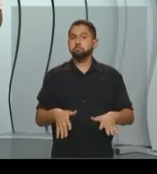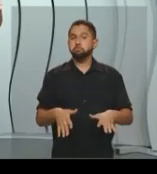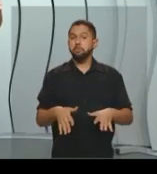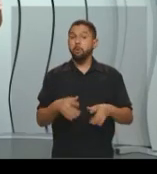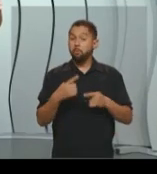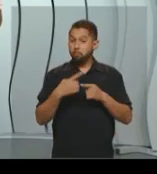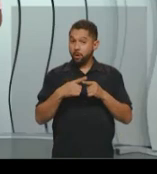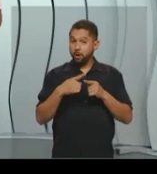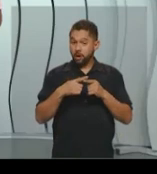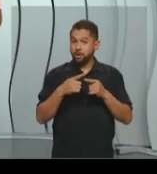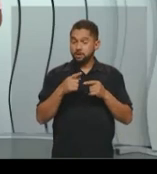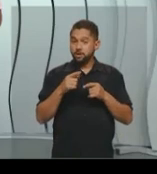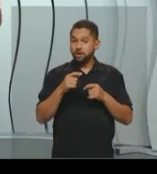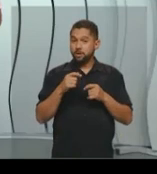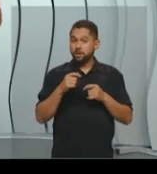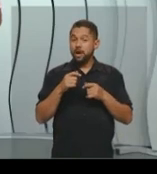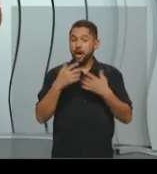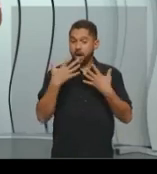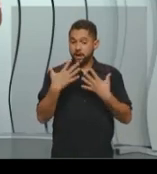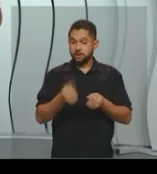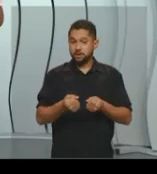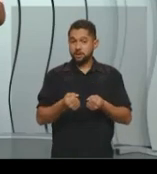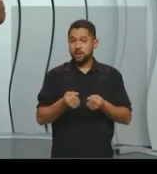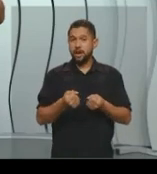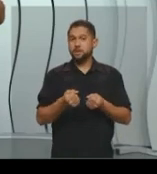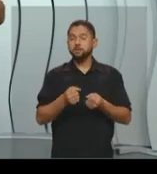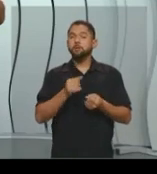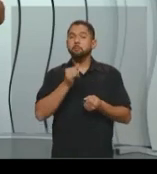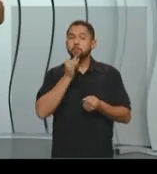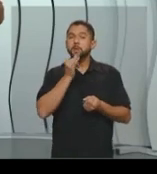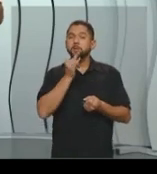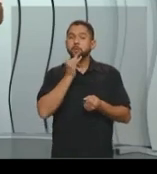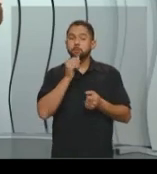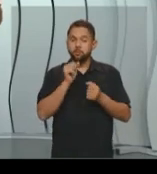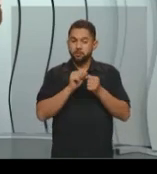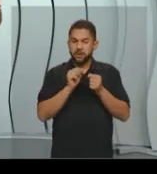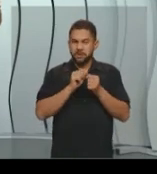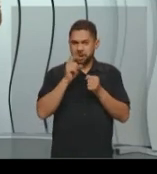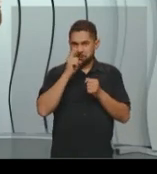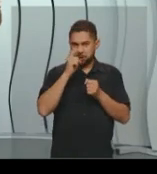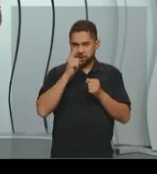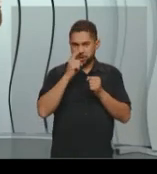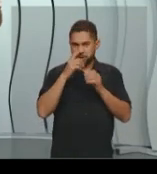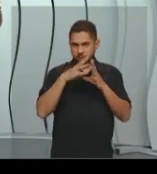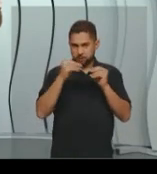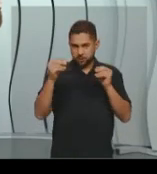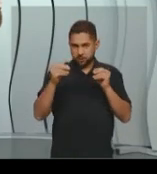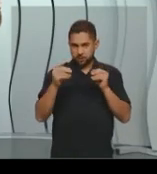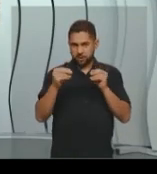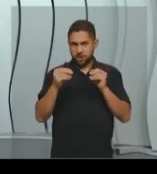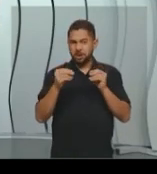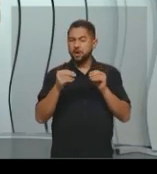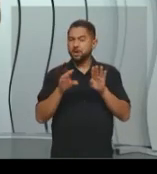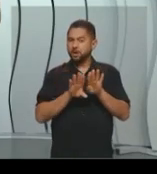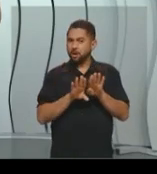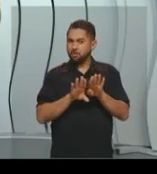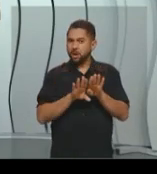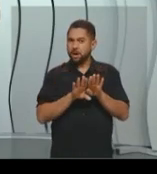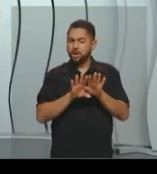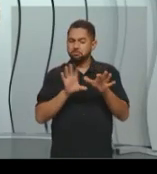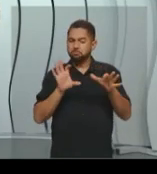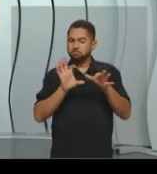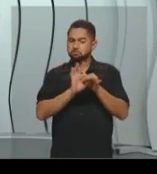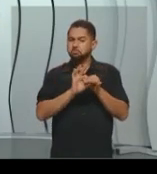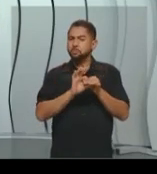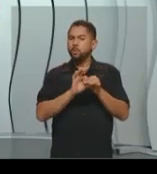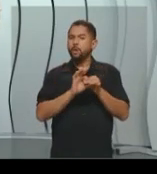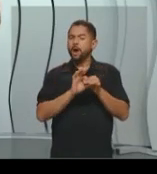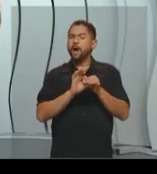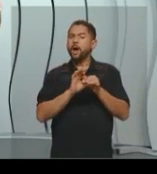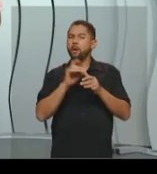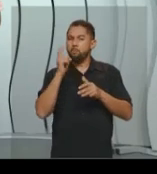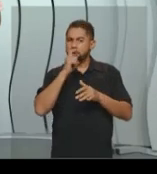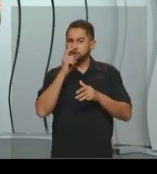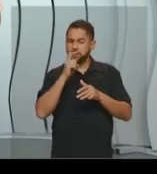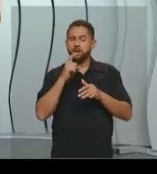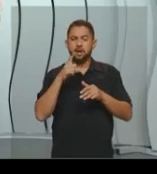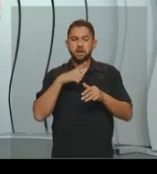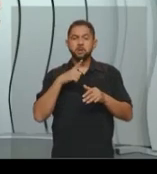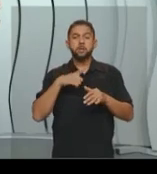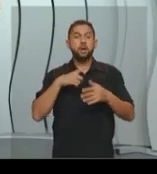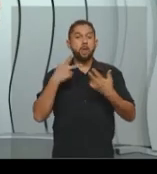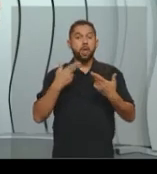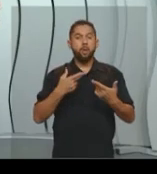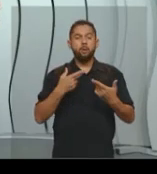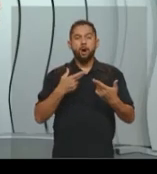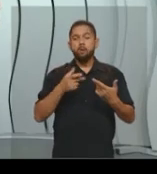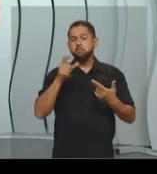aceitasse pagar a mentira com outras mentiras, ele se tornaria mentiroso. E aqui uma reflexão